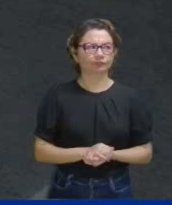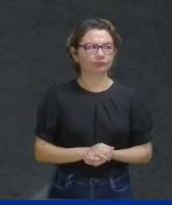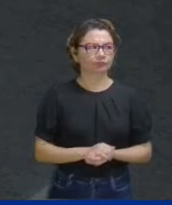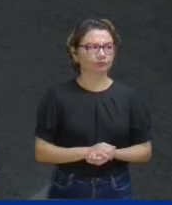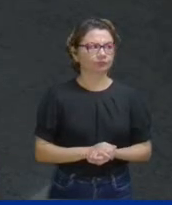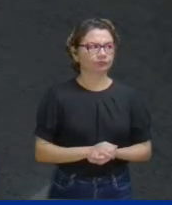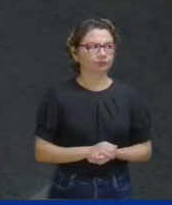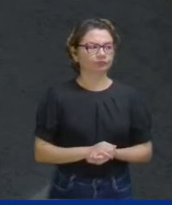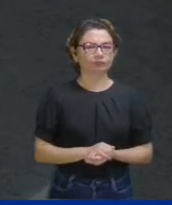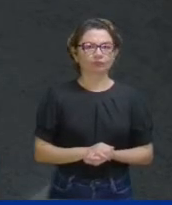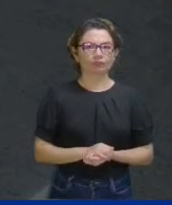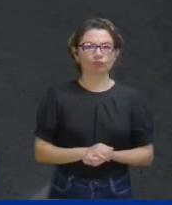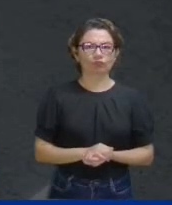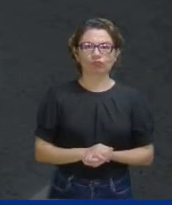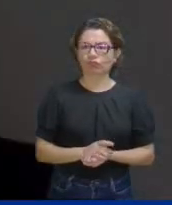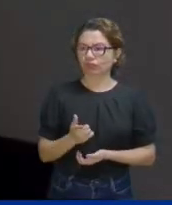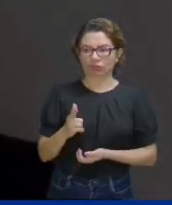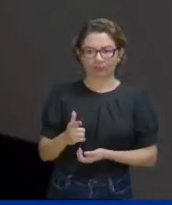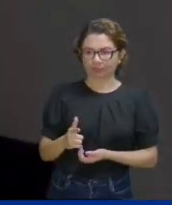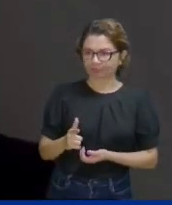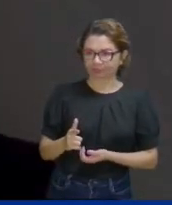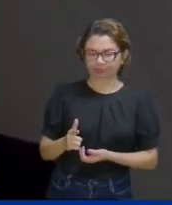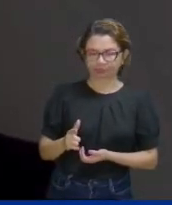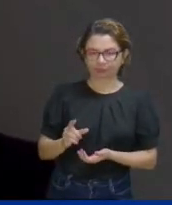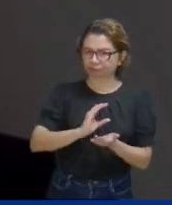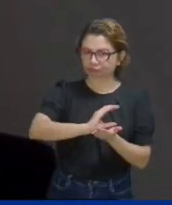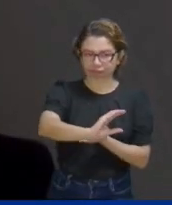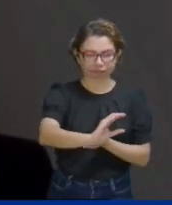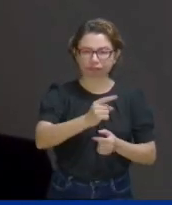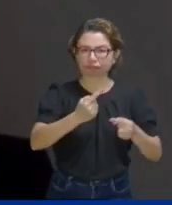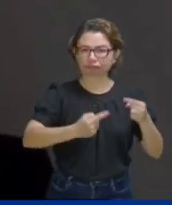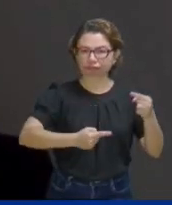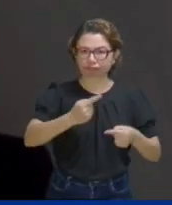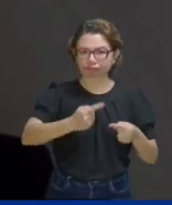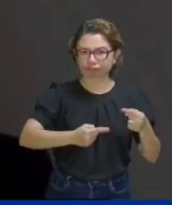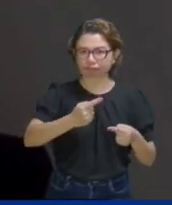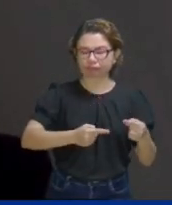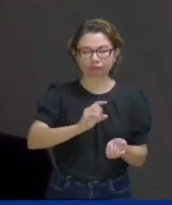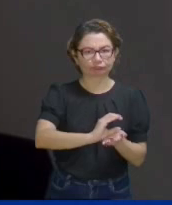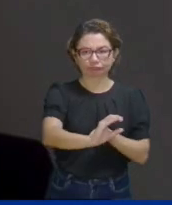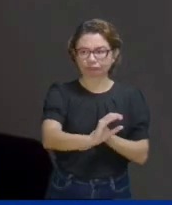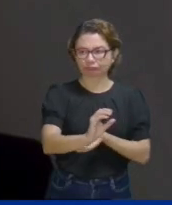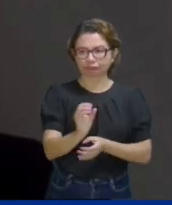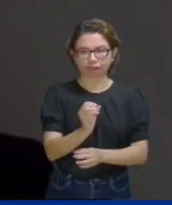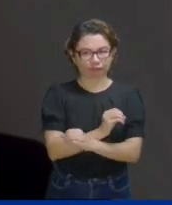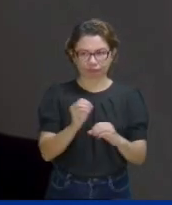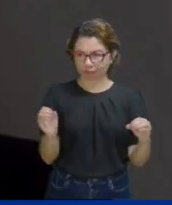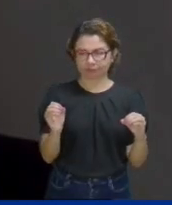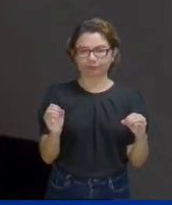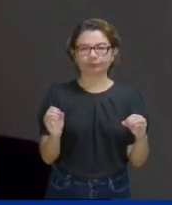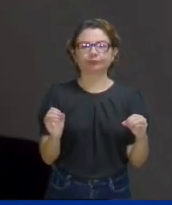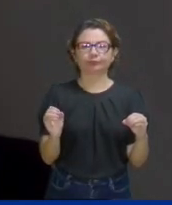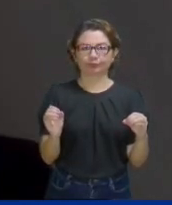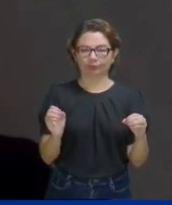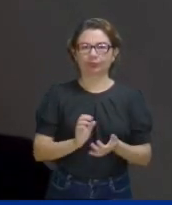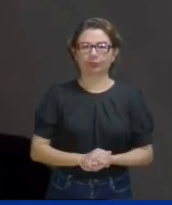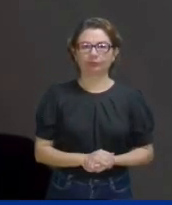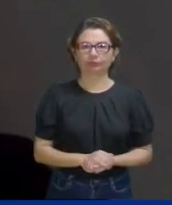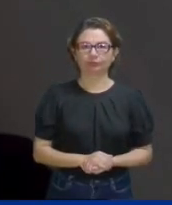Valores? Ele não recebeu fundo, ele não recebeu valores. Segundo o NACEP, ele não houve. Ele não